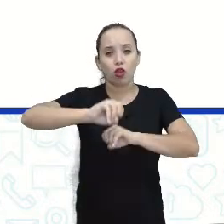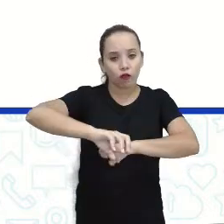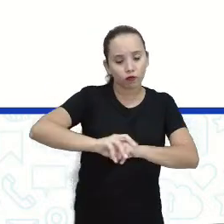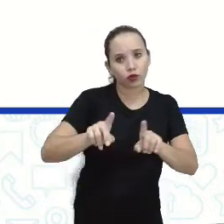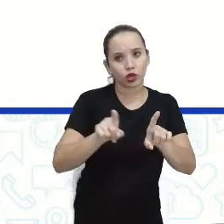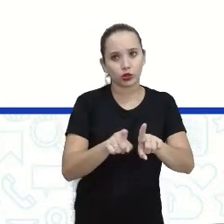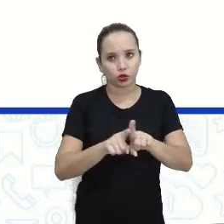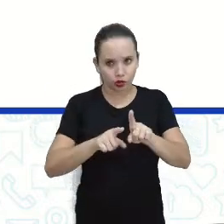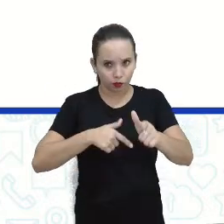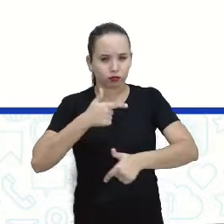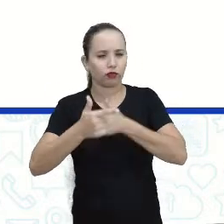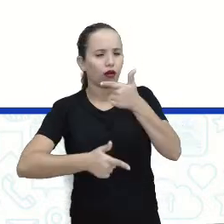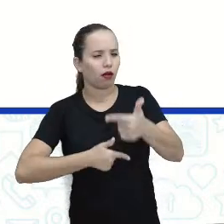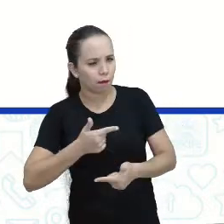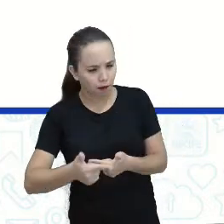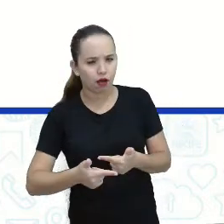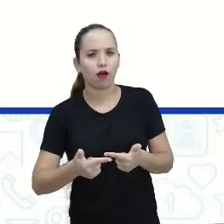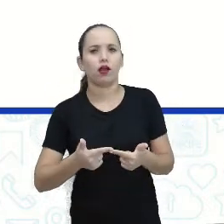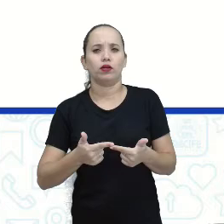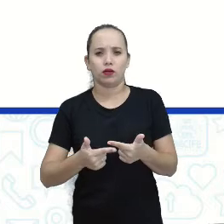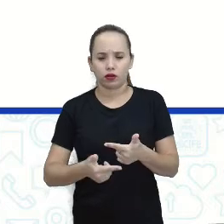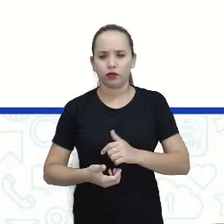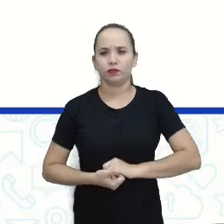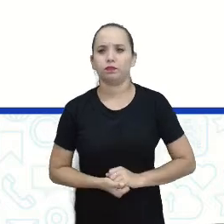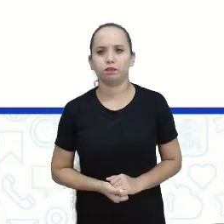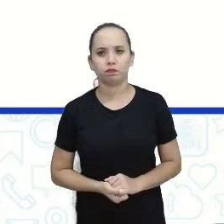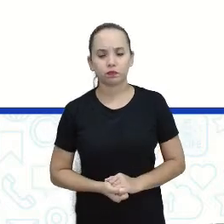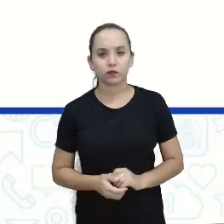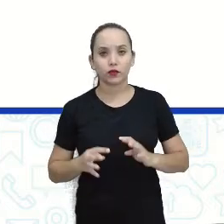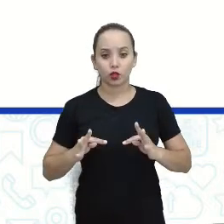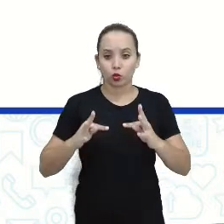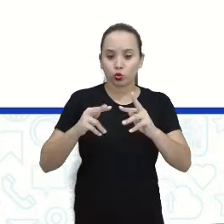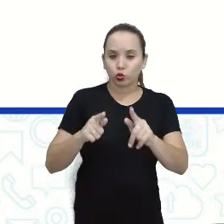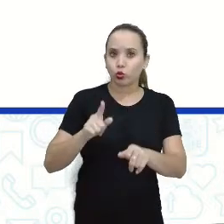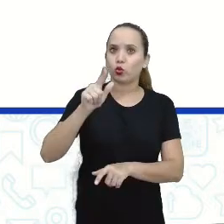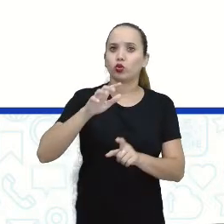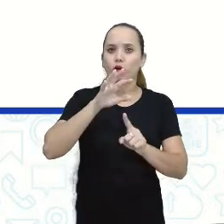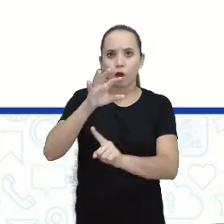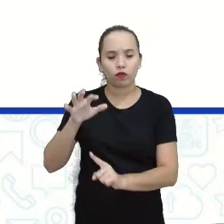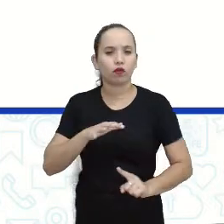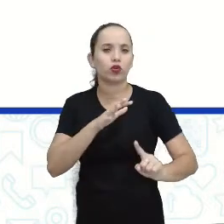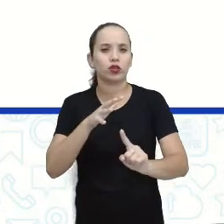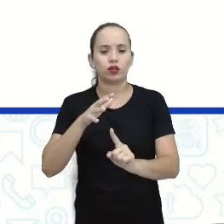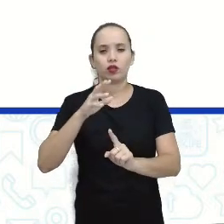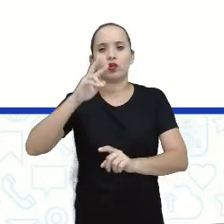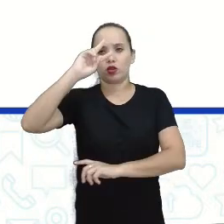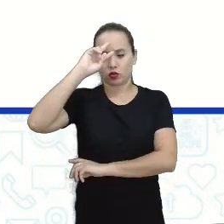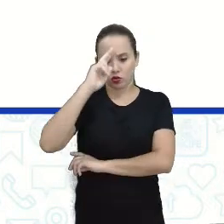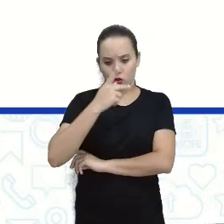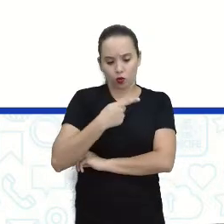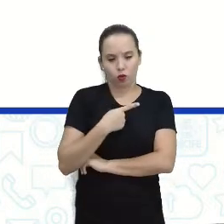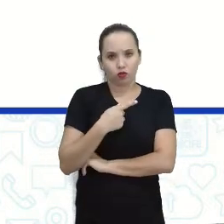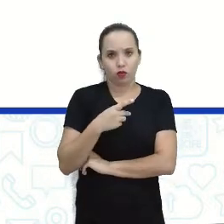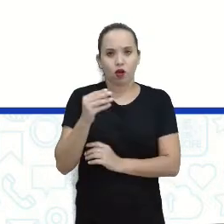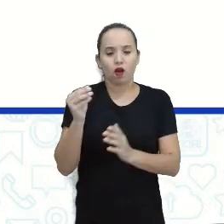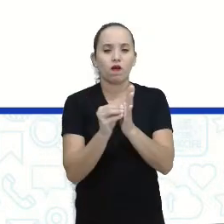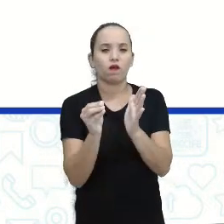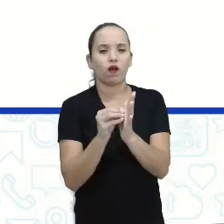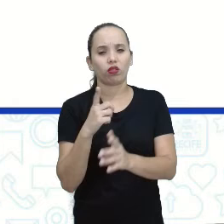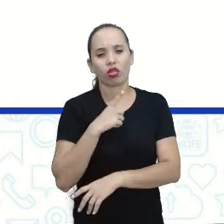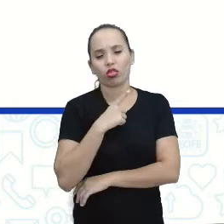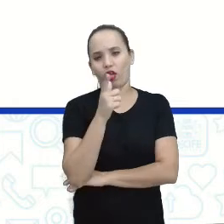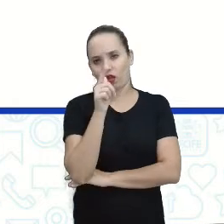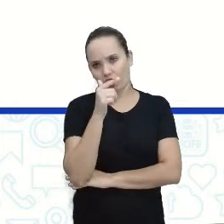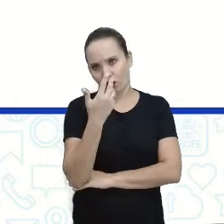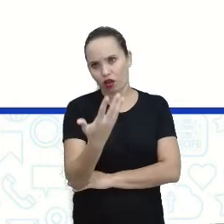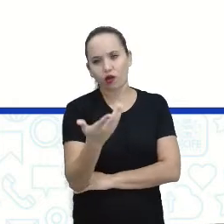seja, acesso ao estudo, né? A falta de acesso ao trabalho, tudo isso faz com que a pessoa, quem não tem acesso à educação,